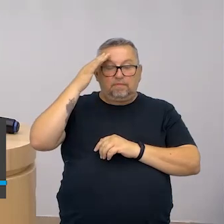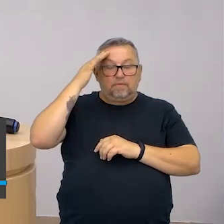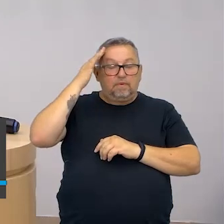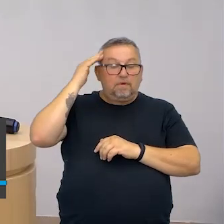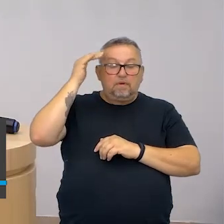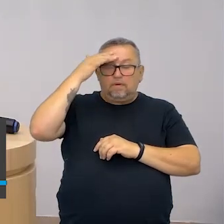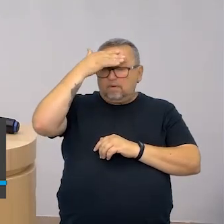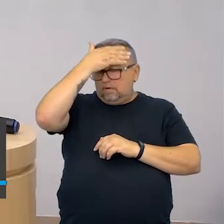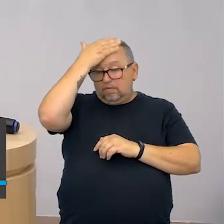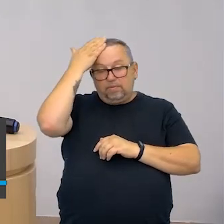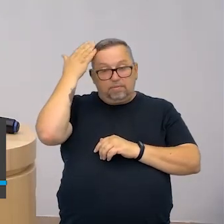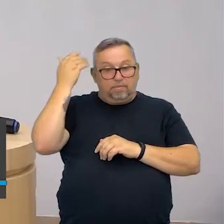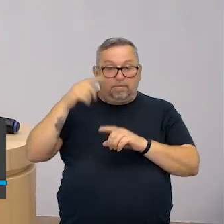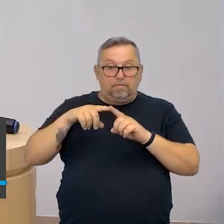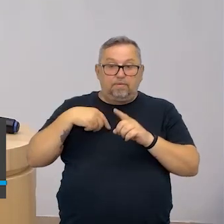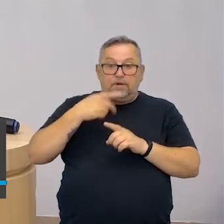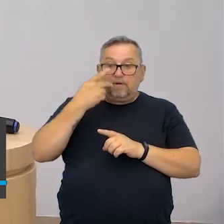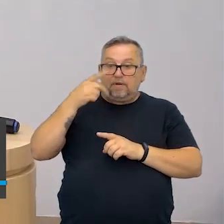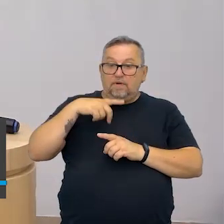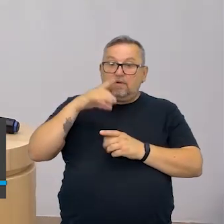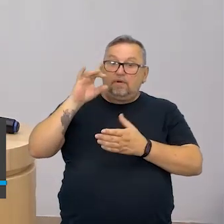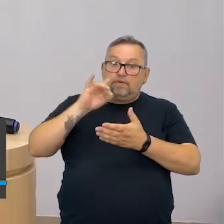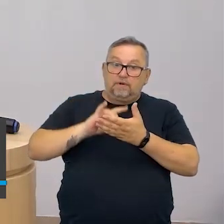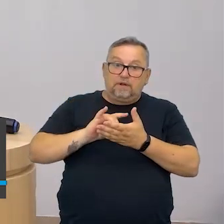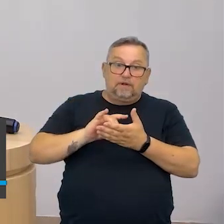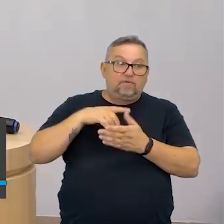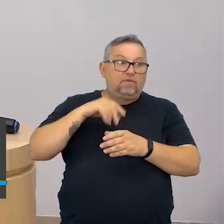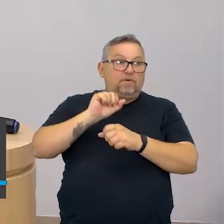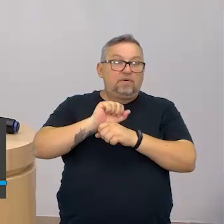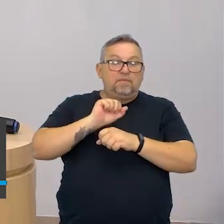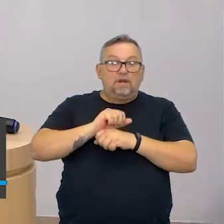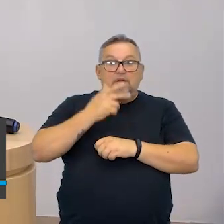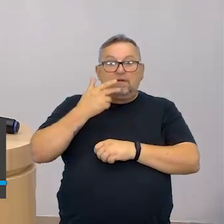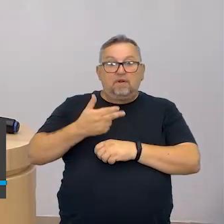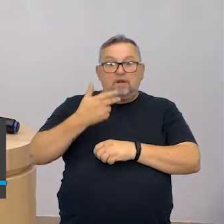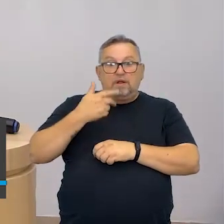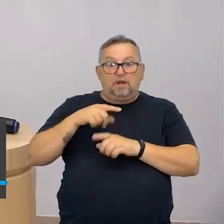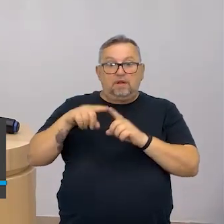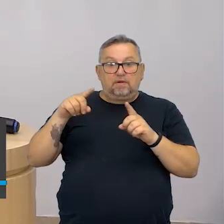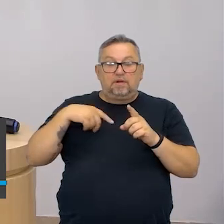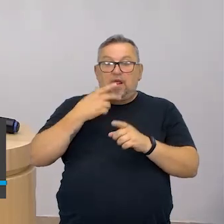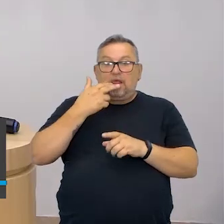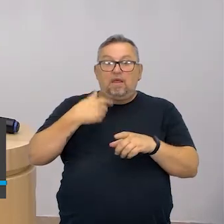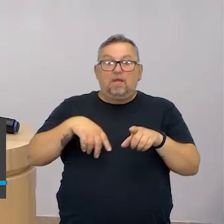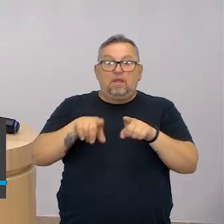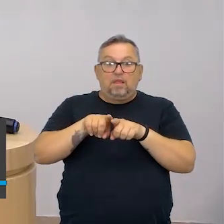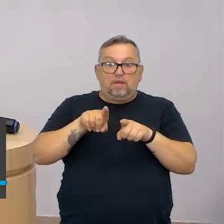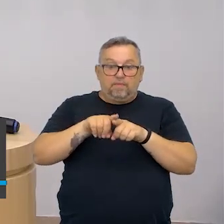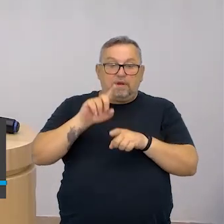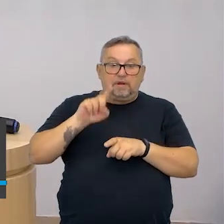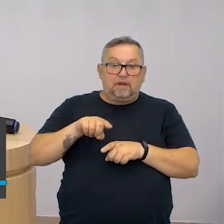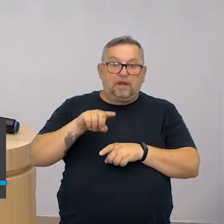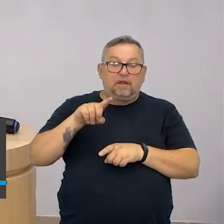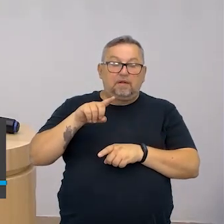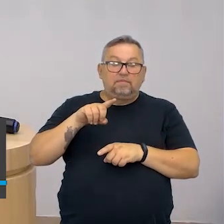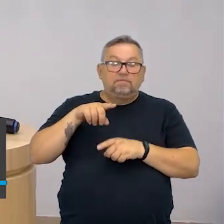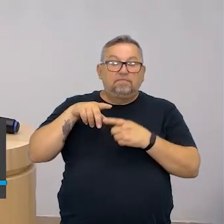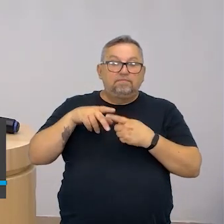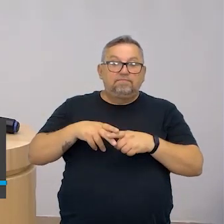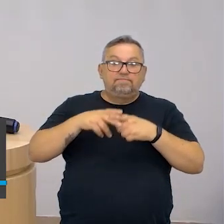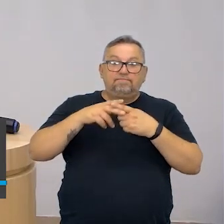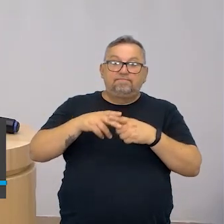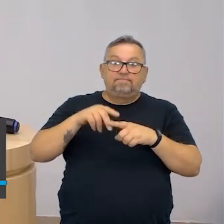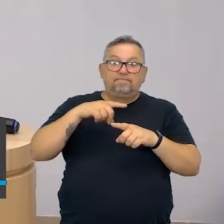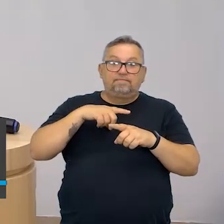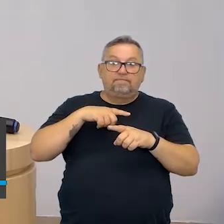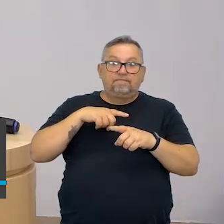que vai dizer o que é verdade ou o que deixa de ser verdade com a língua, né? A língua, ela também é um instrumento nesse caso, então ela tem um